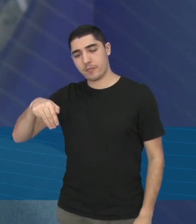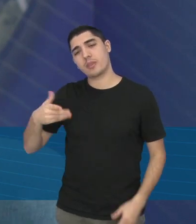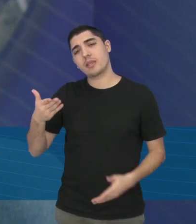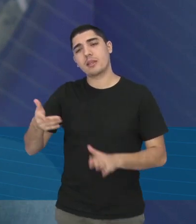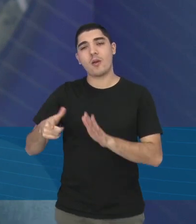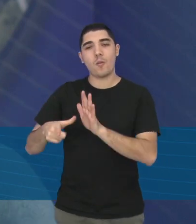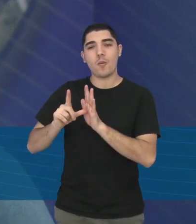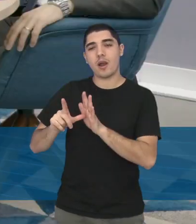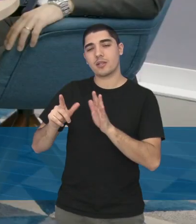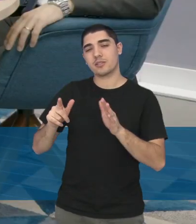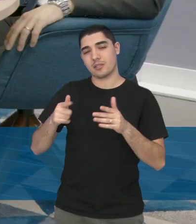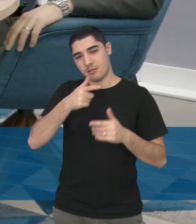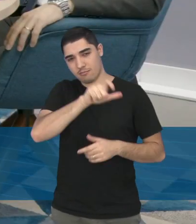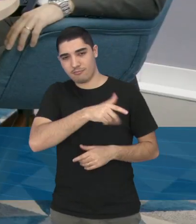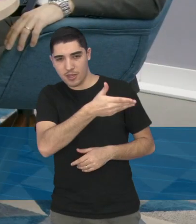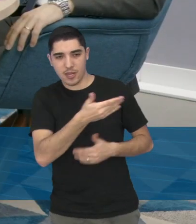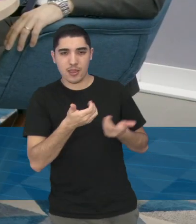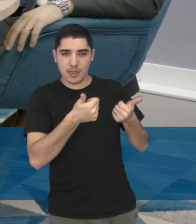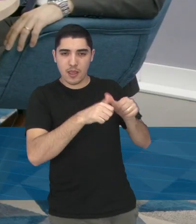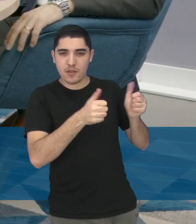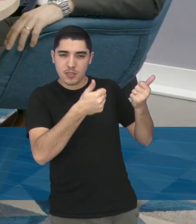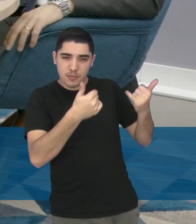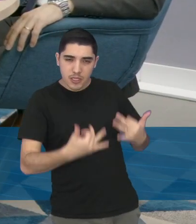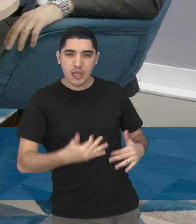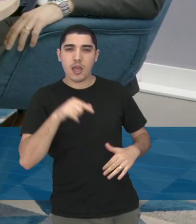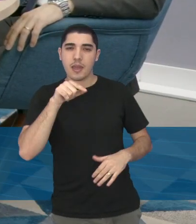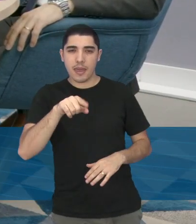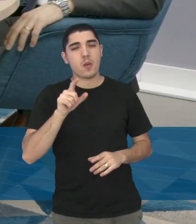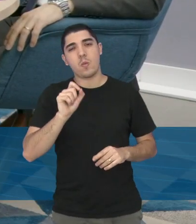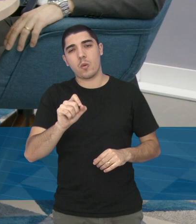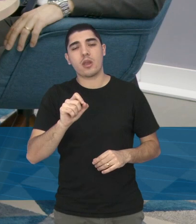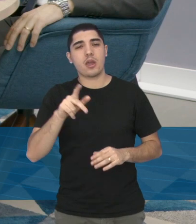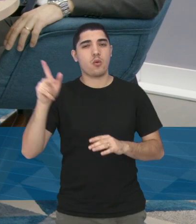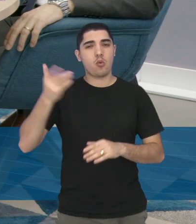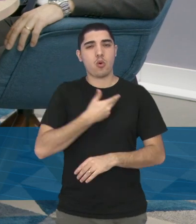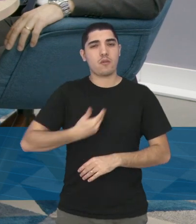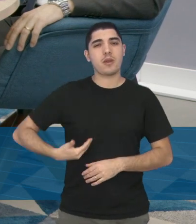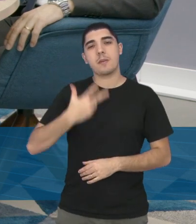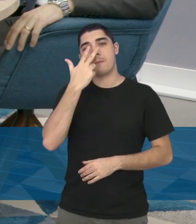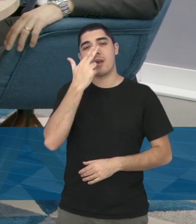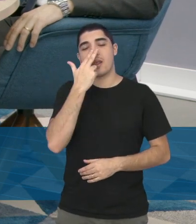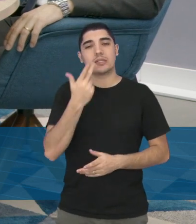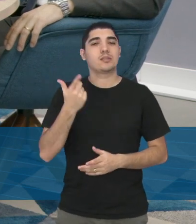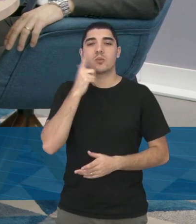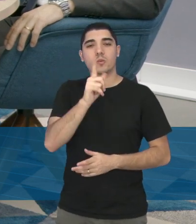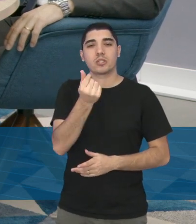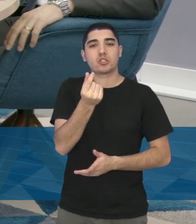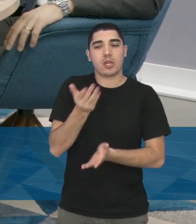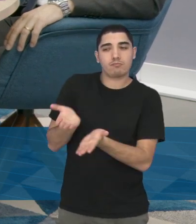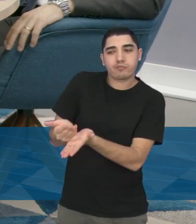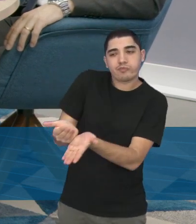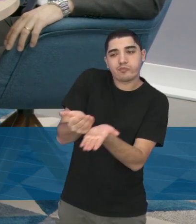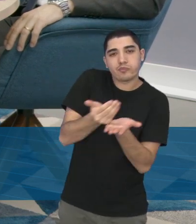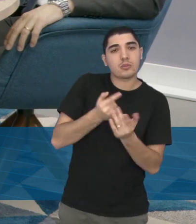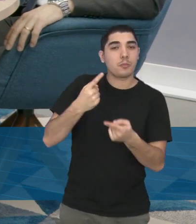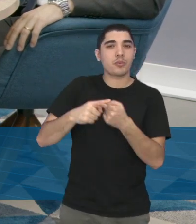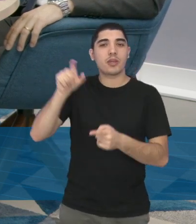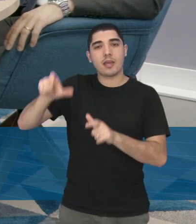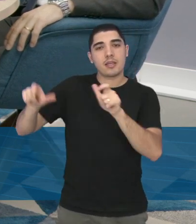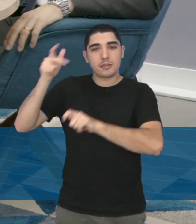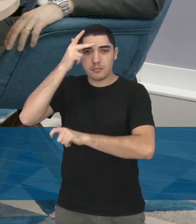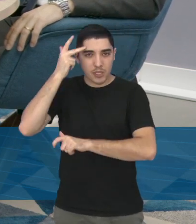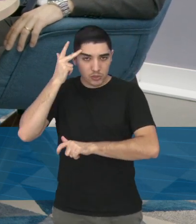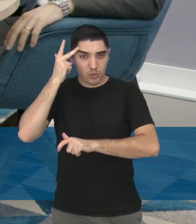primeiro bloco, o Pablo falava sobre essa perda de arrecadação do governo também, com cada